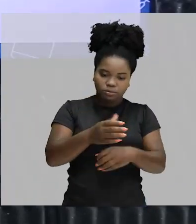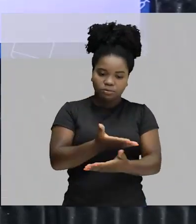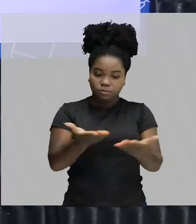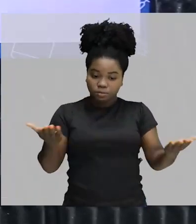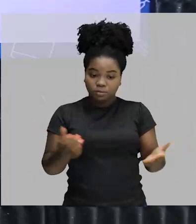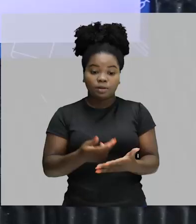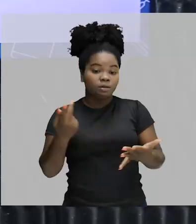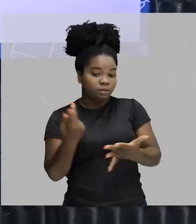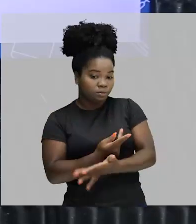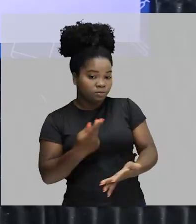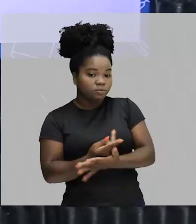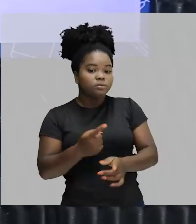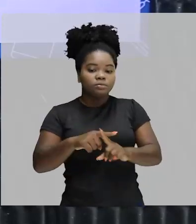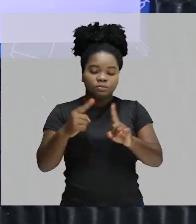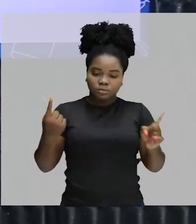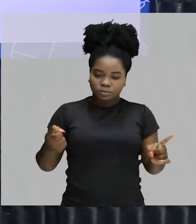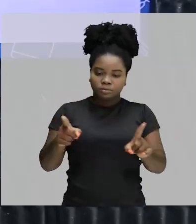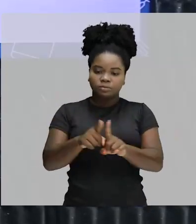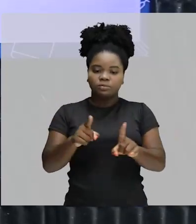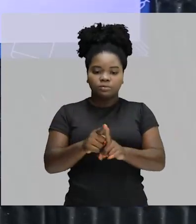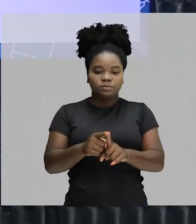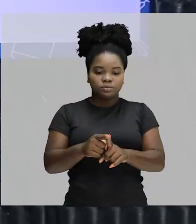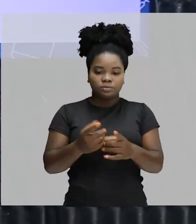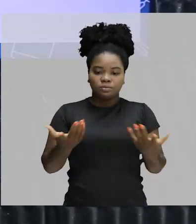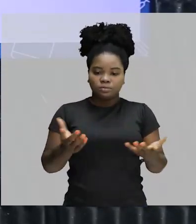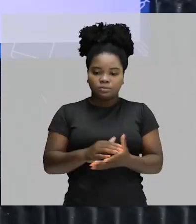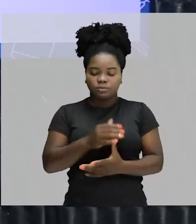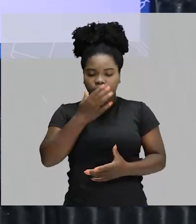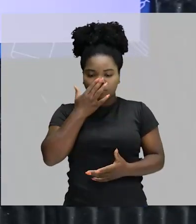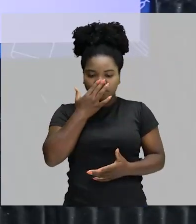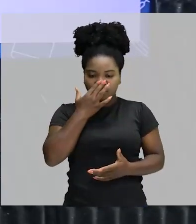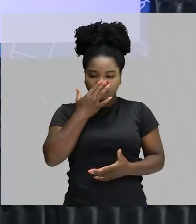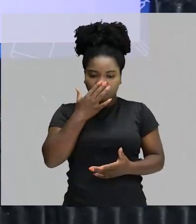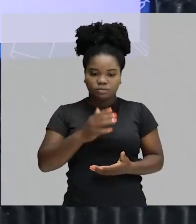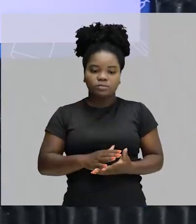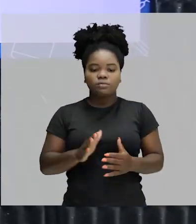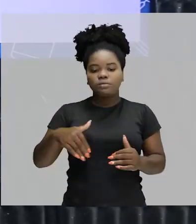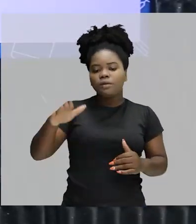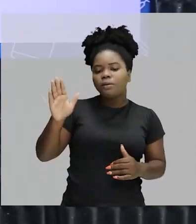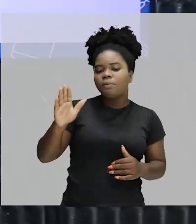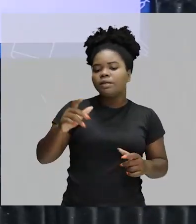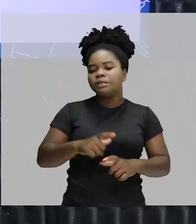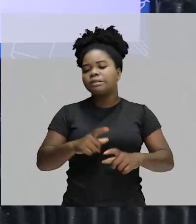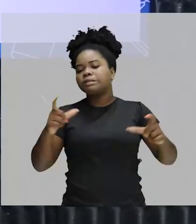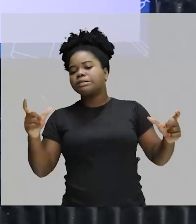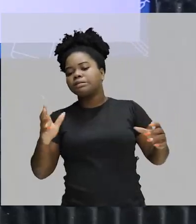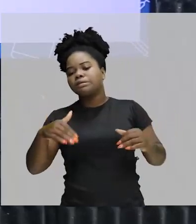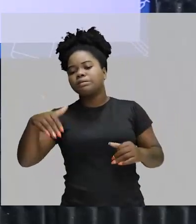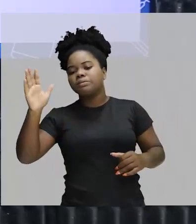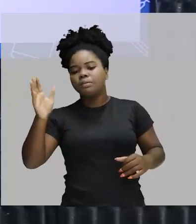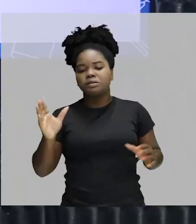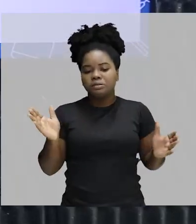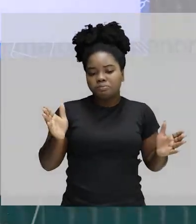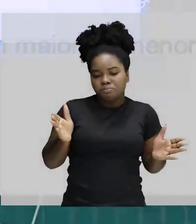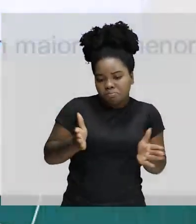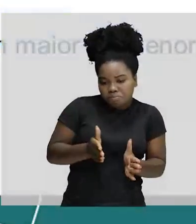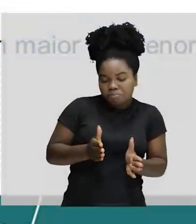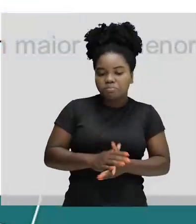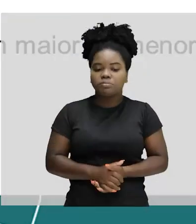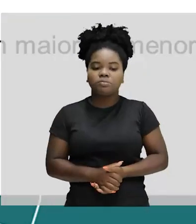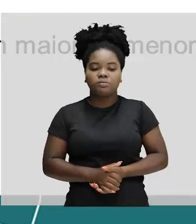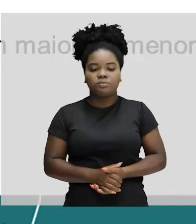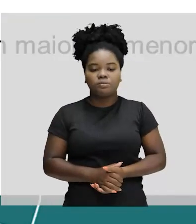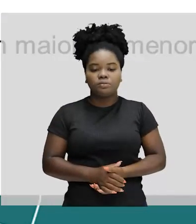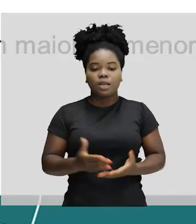que esteja errado, mas não é muito adequado falar mais grande, mais pequeno, soa um pouco estranho. O